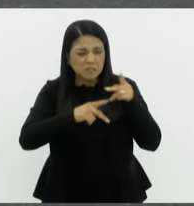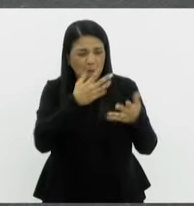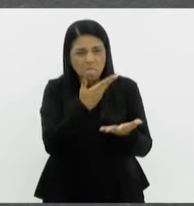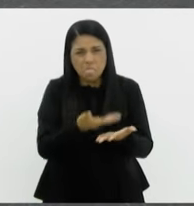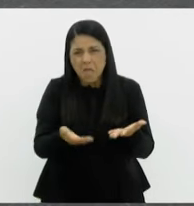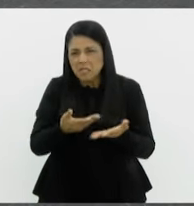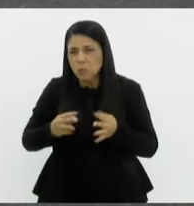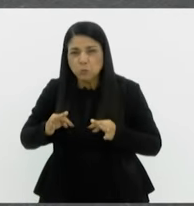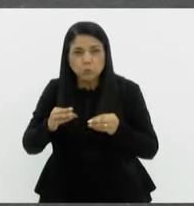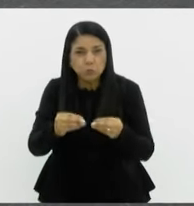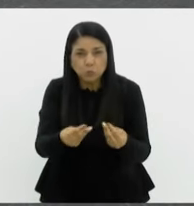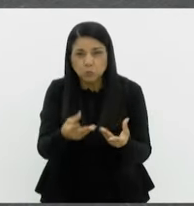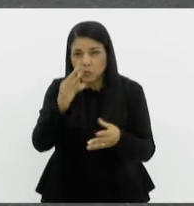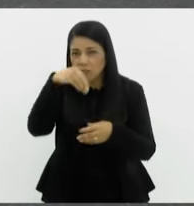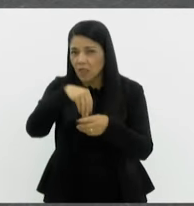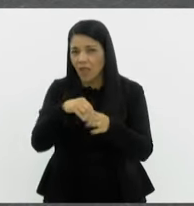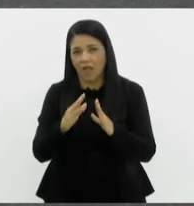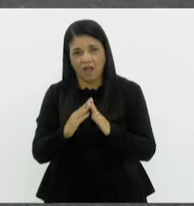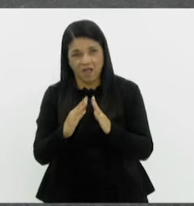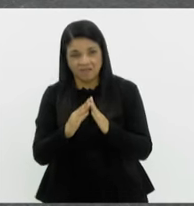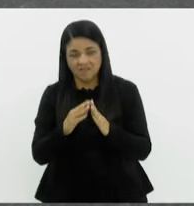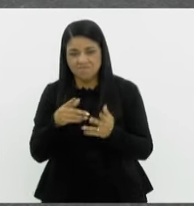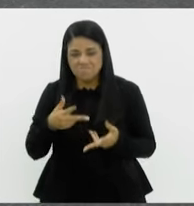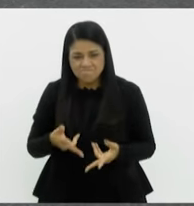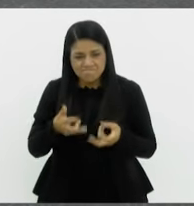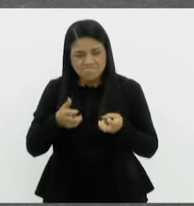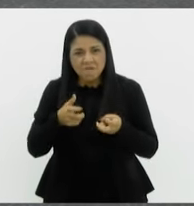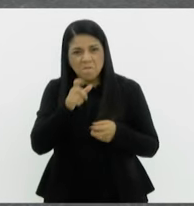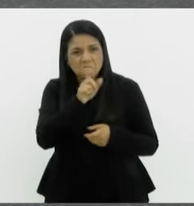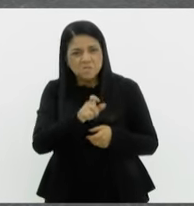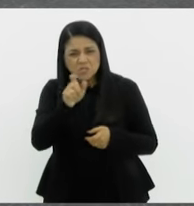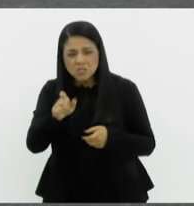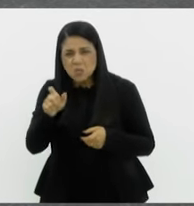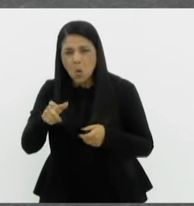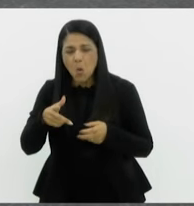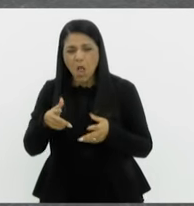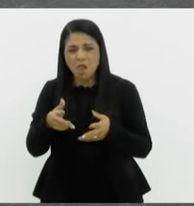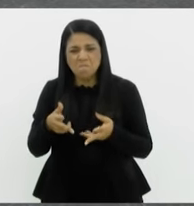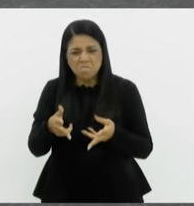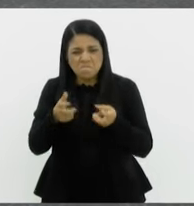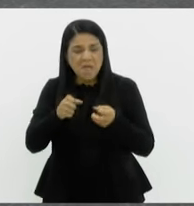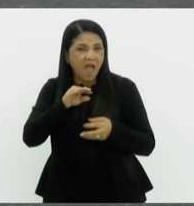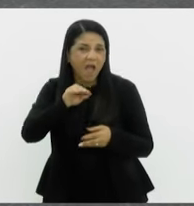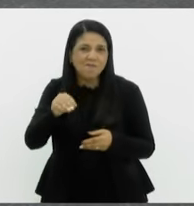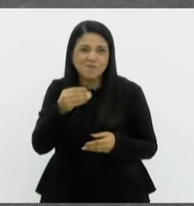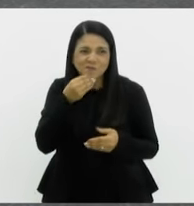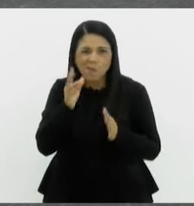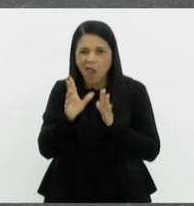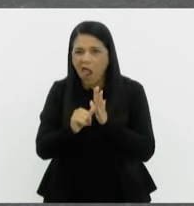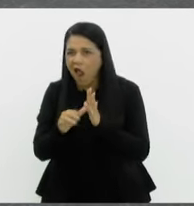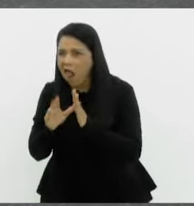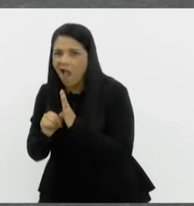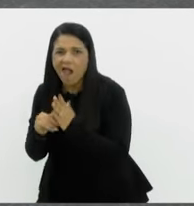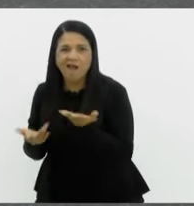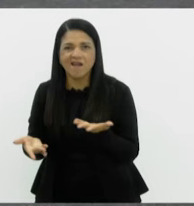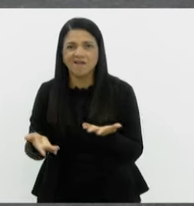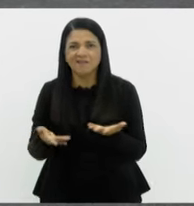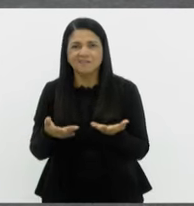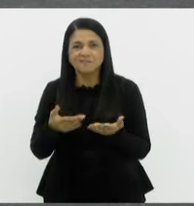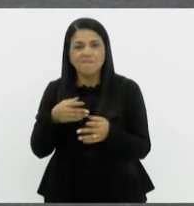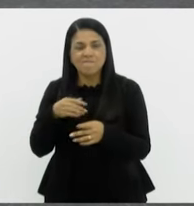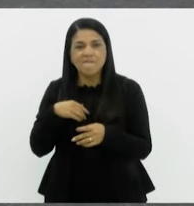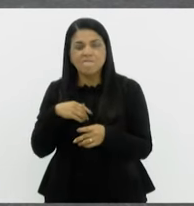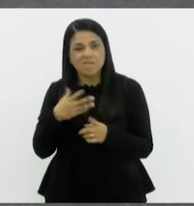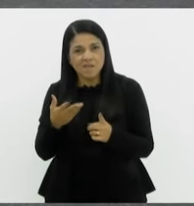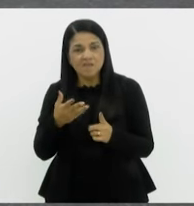E é muito triste quando você vê as pessoas se aproveitando um momento tão difícil como esse, saqueando, roubando, e forçando com que as pessoas fiquem dentro de